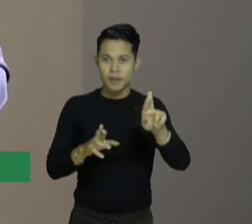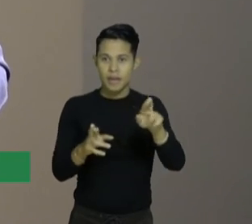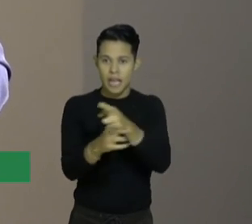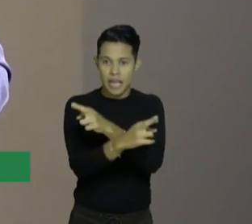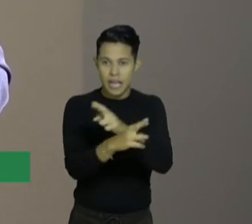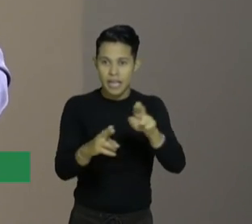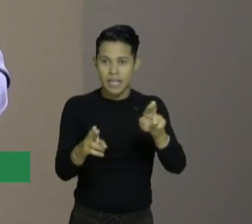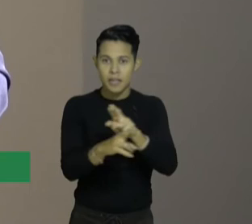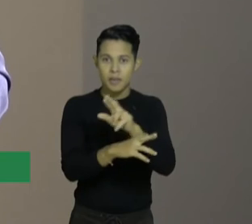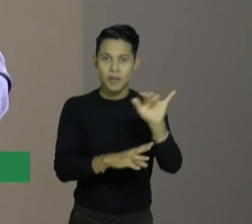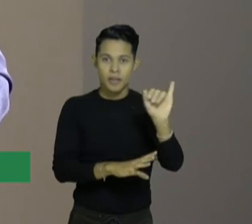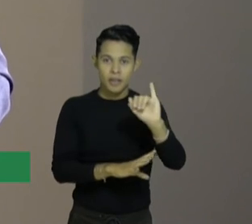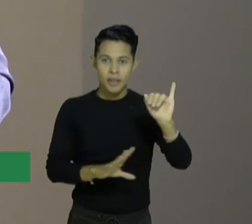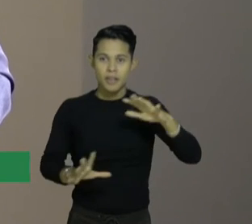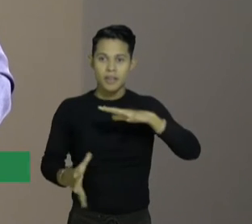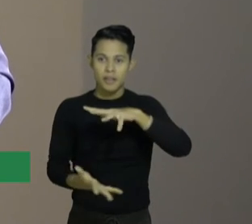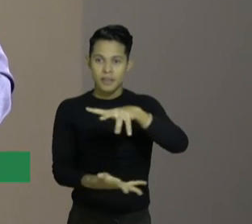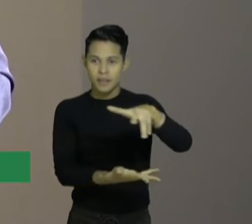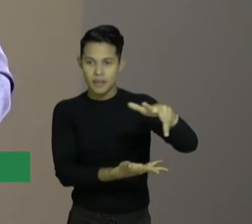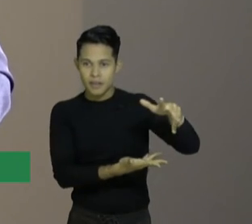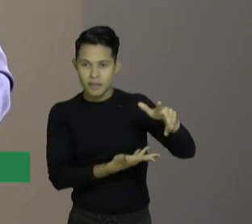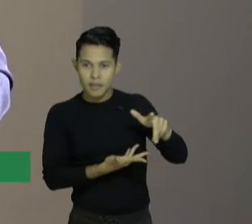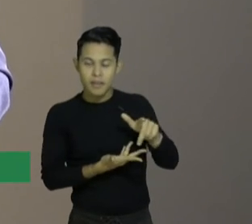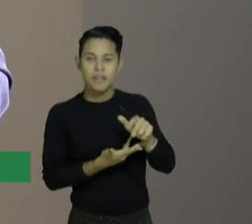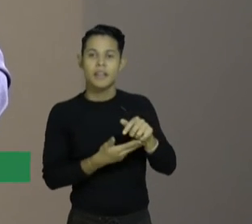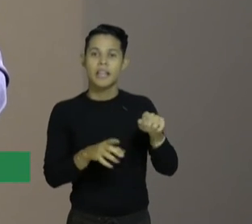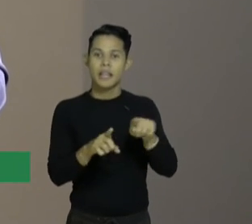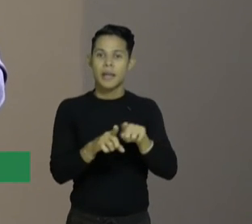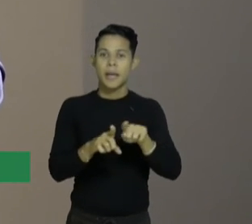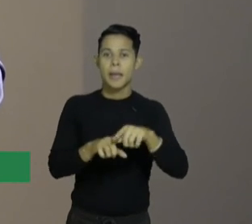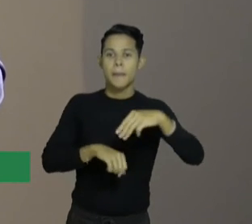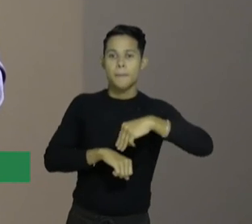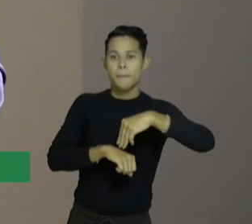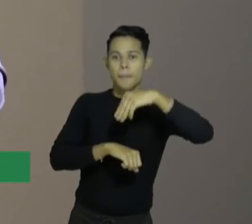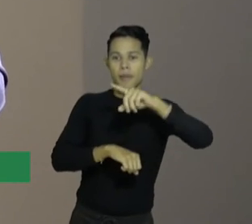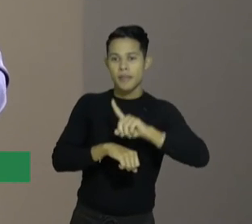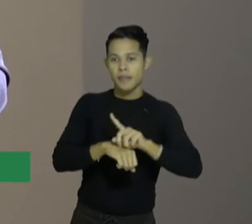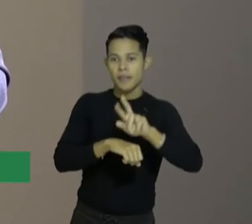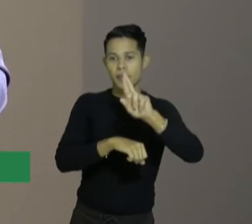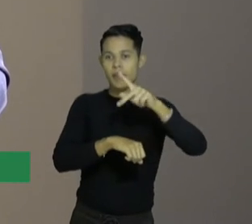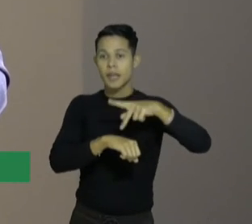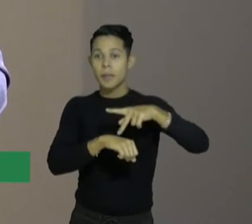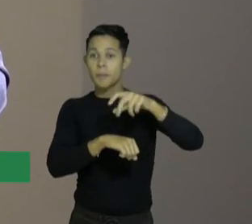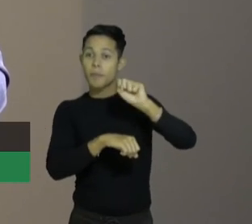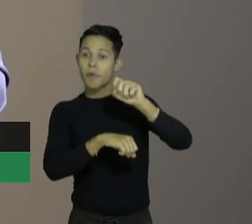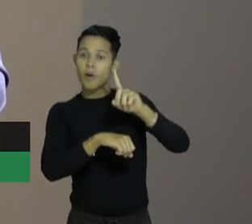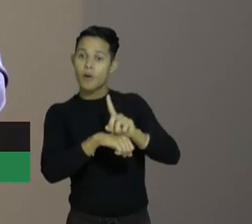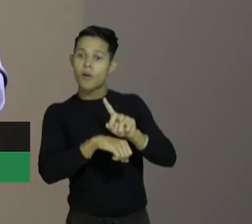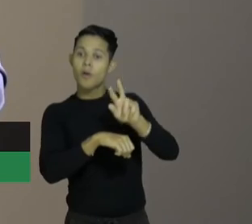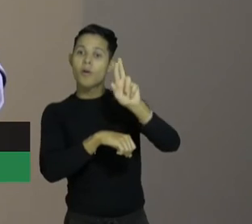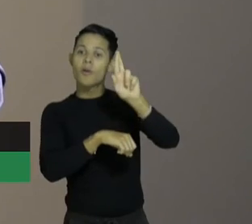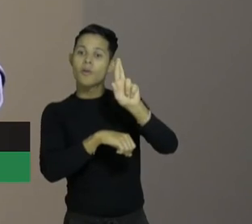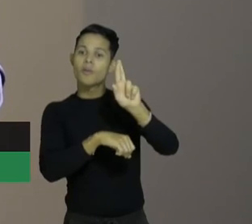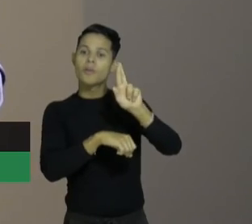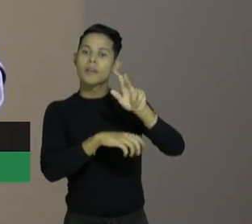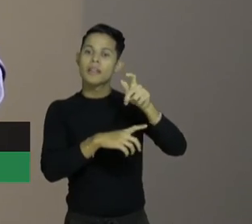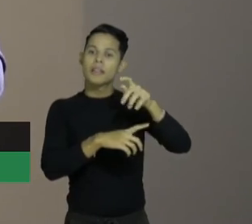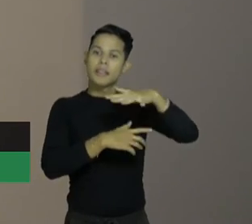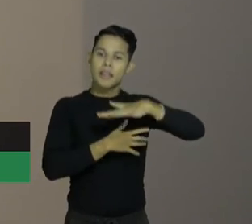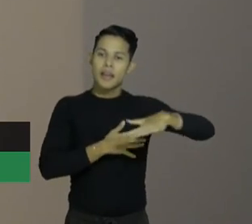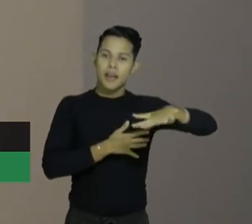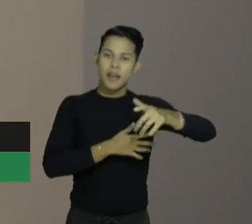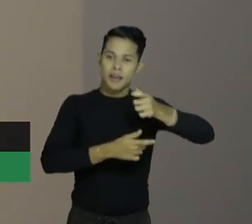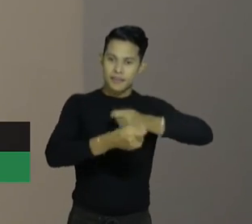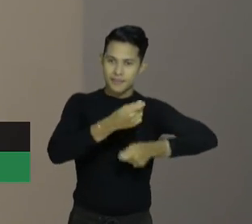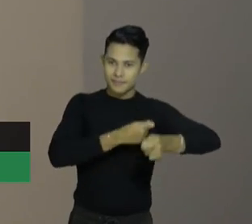e coordenar o nosso mestrado doutorado e pós-doutorado em em administração